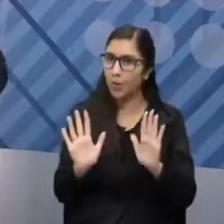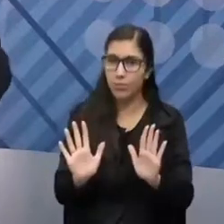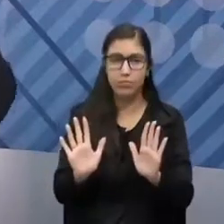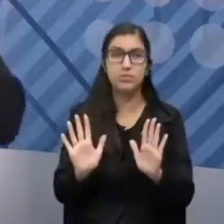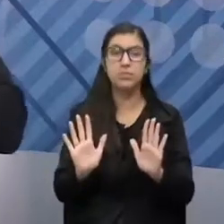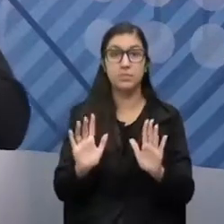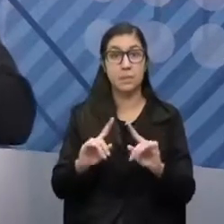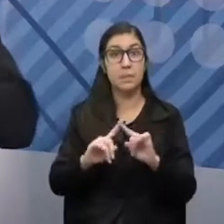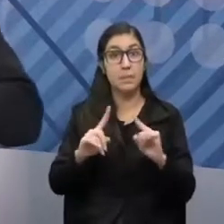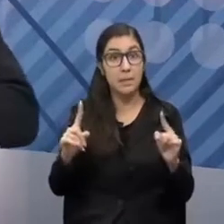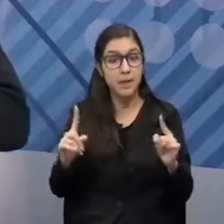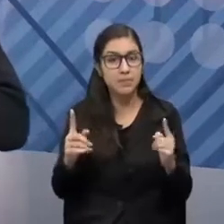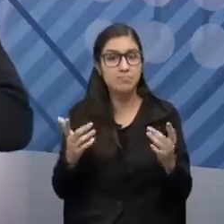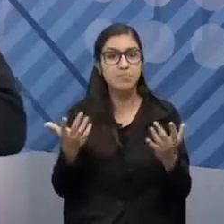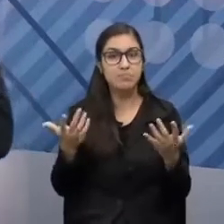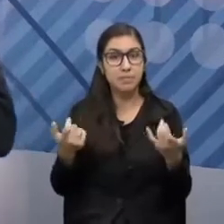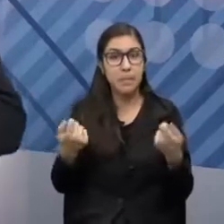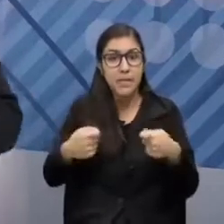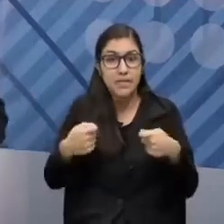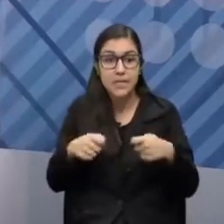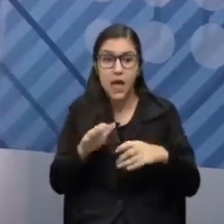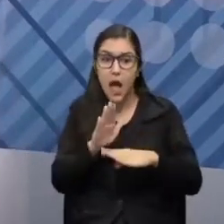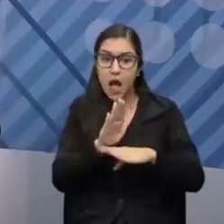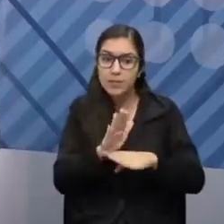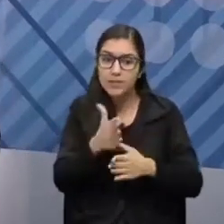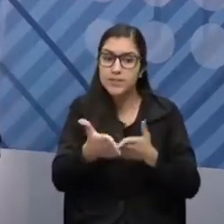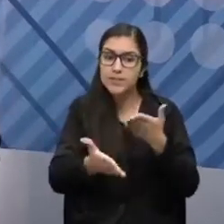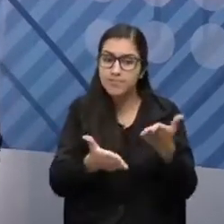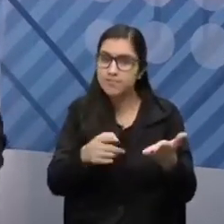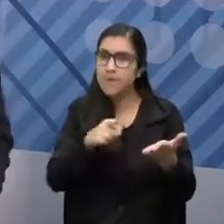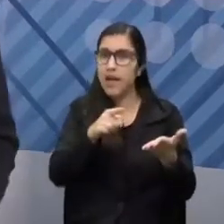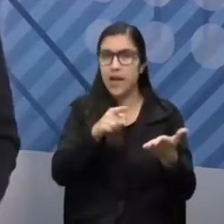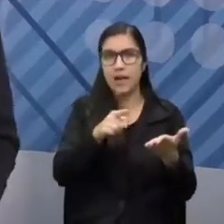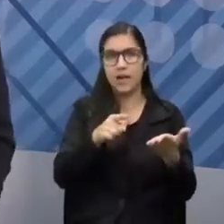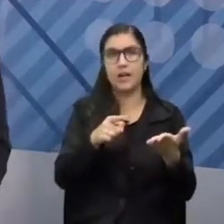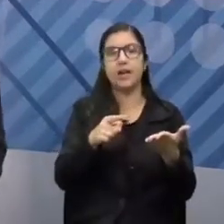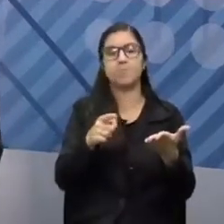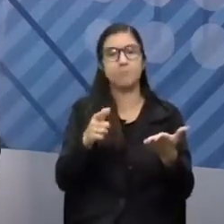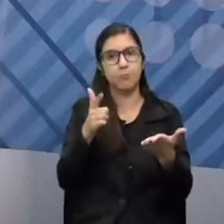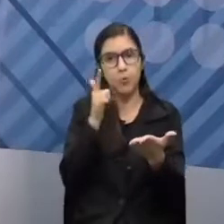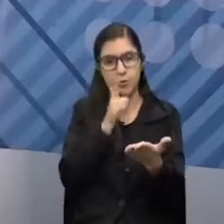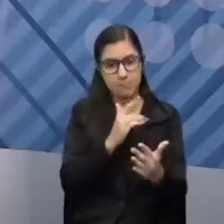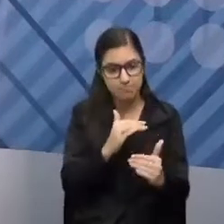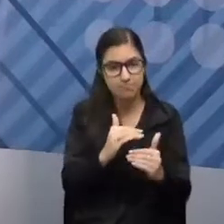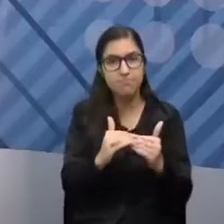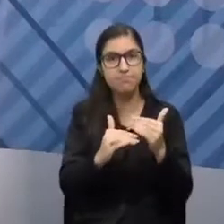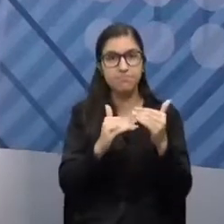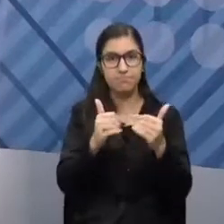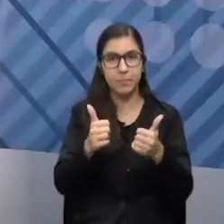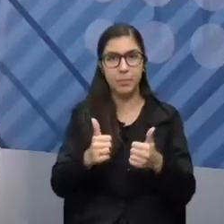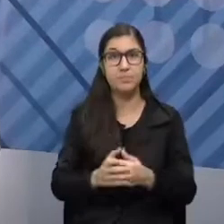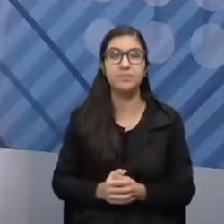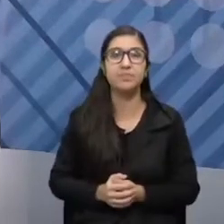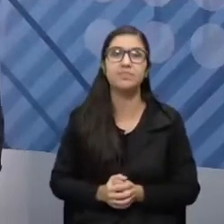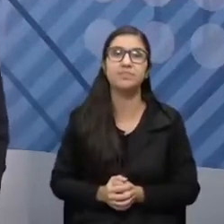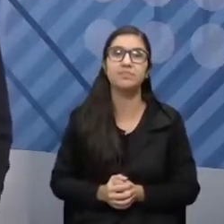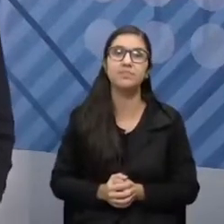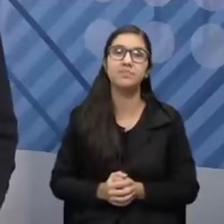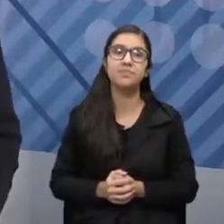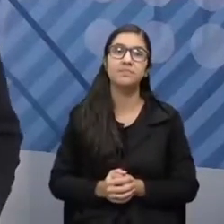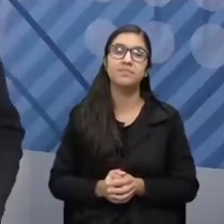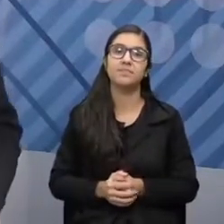certo? Então, a gente tem que fazer de tudo para que essa criança não entre numa condição assim.